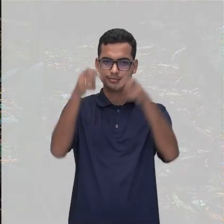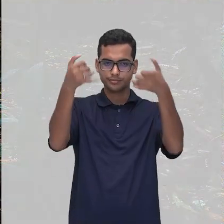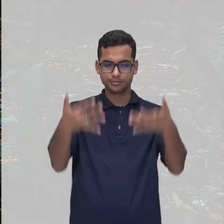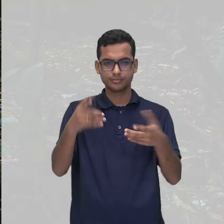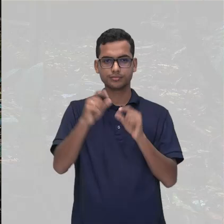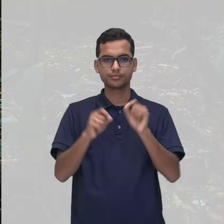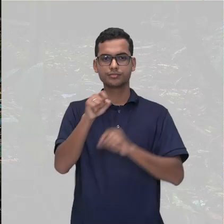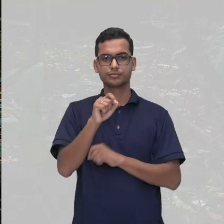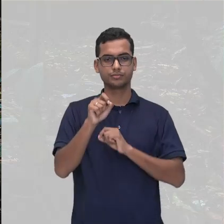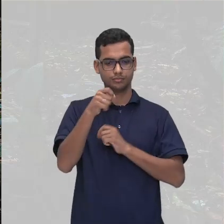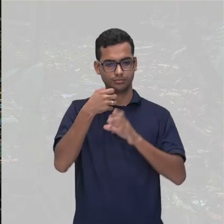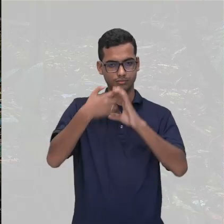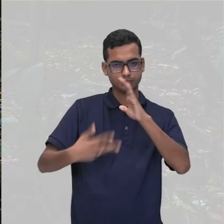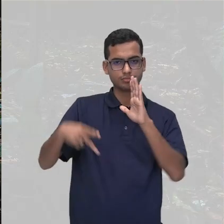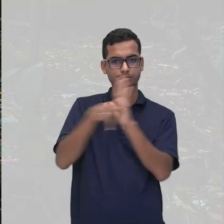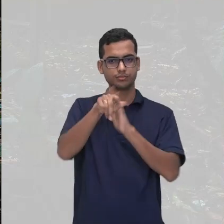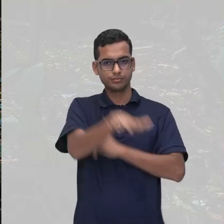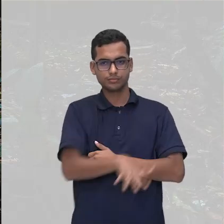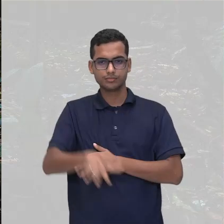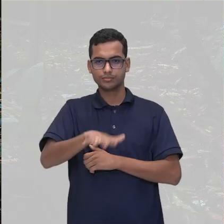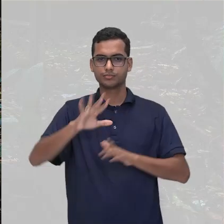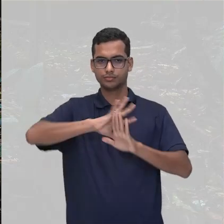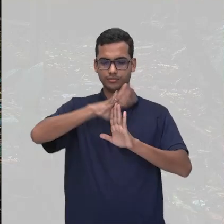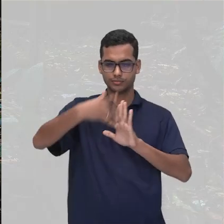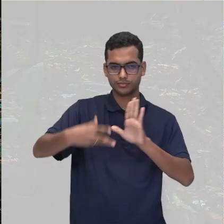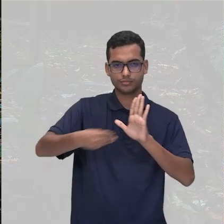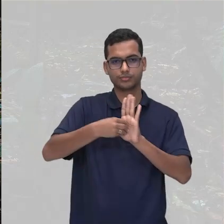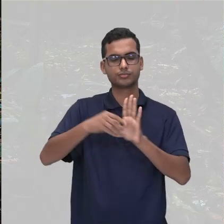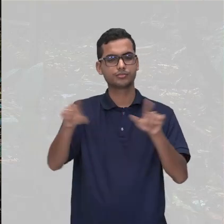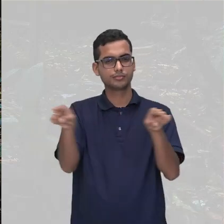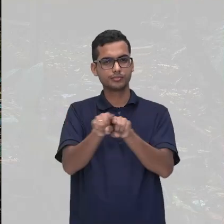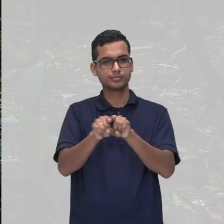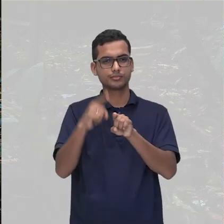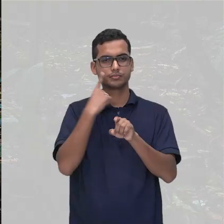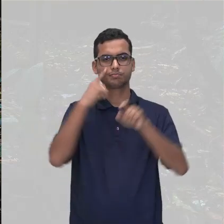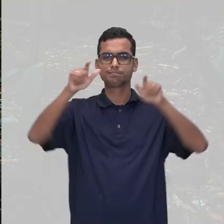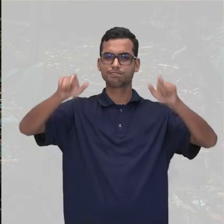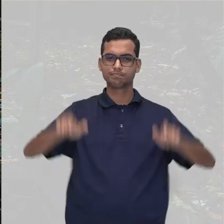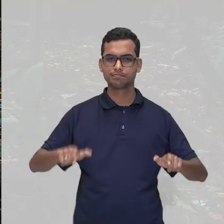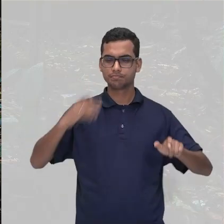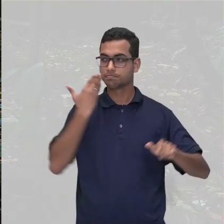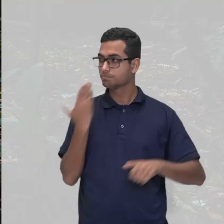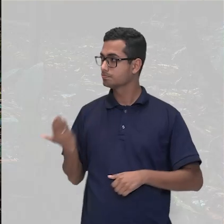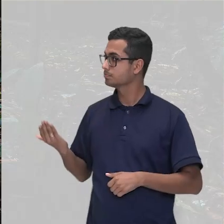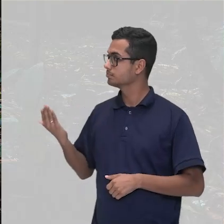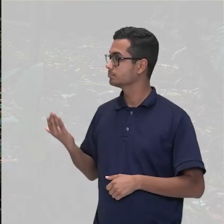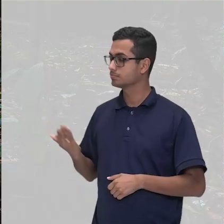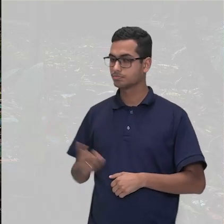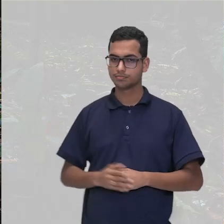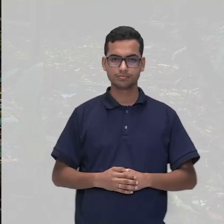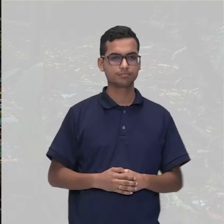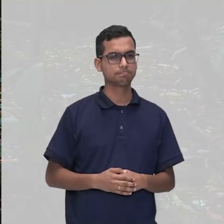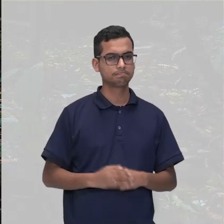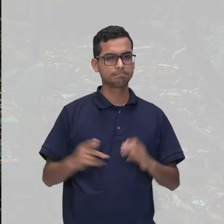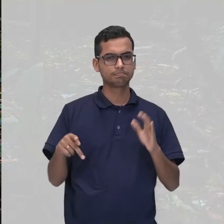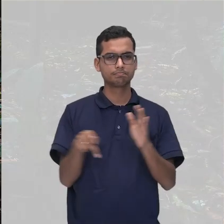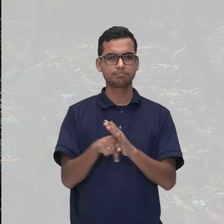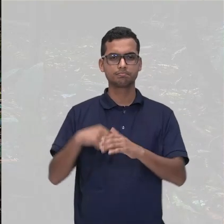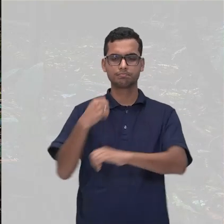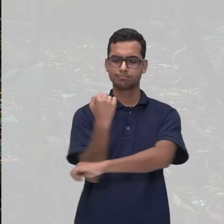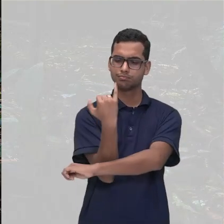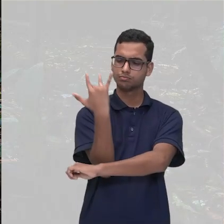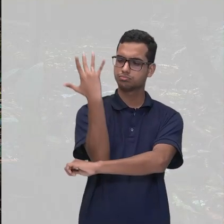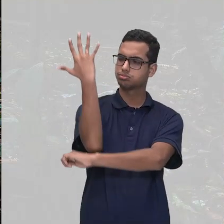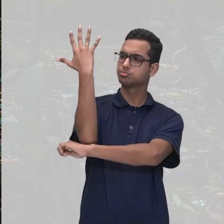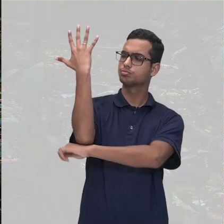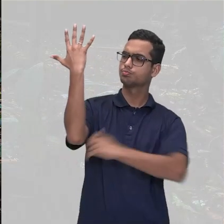da Amazônia. E inicio aqui nessa paisagem, né, com essa exuberante árvore. E aí nós